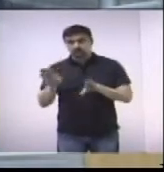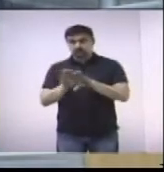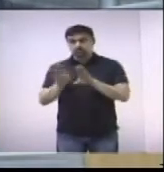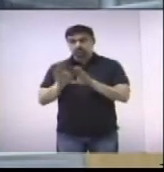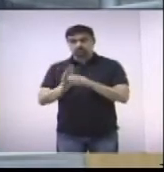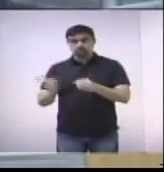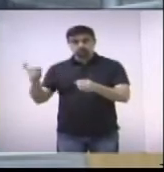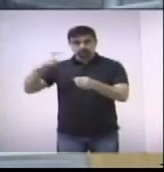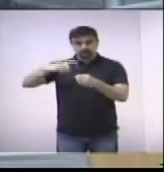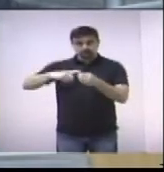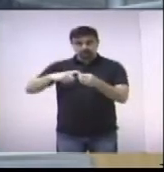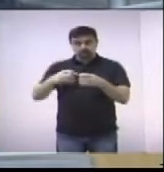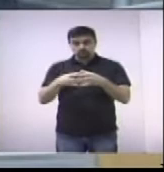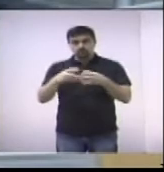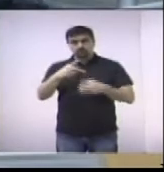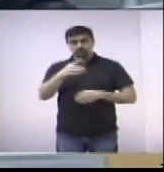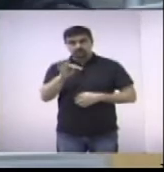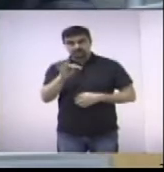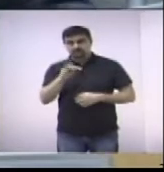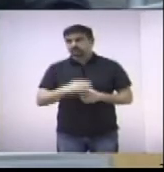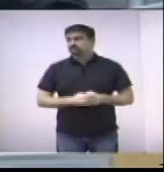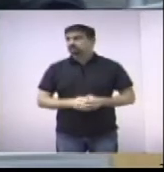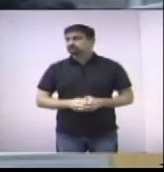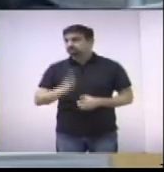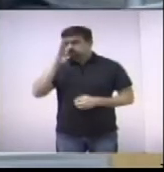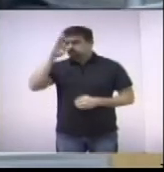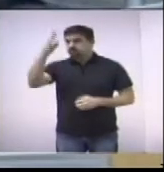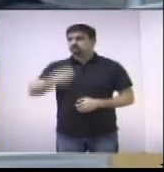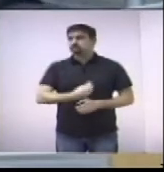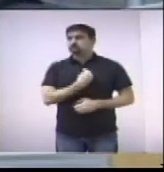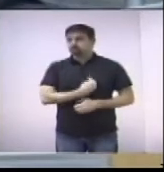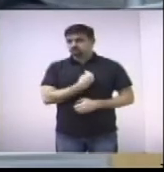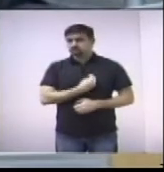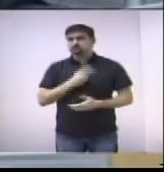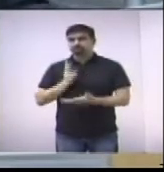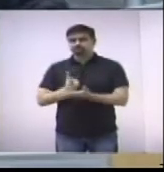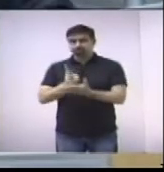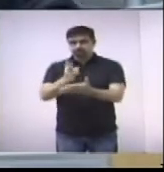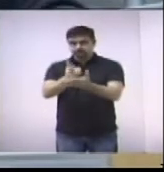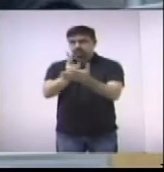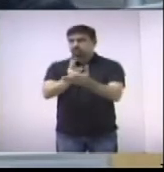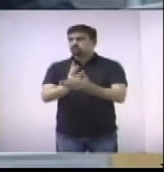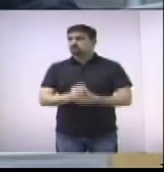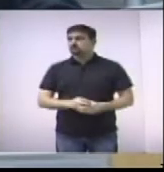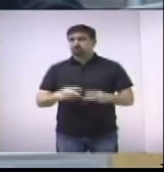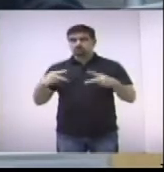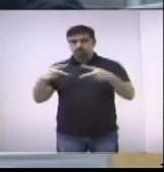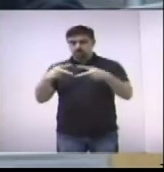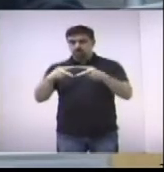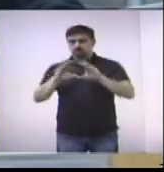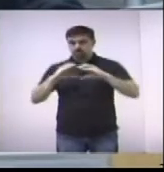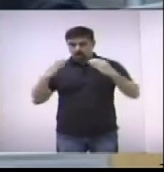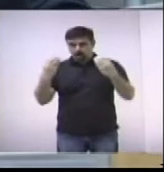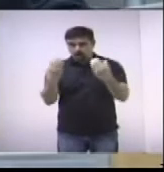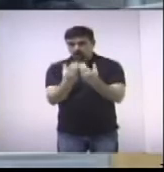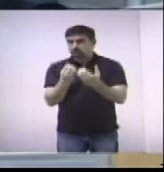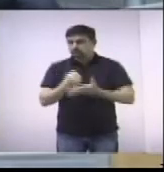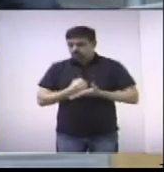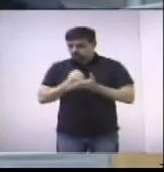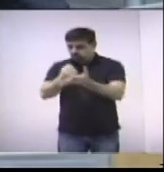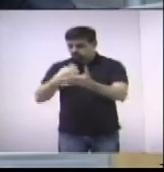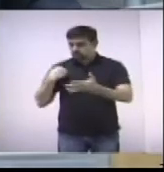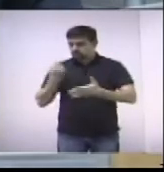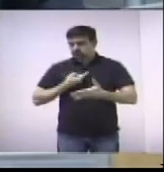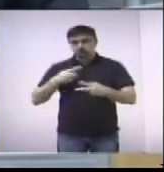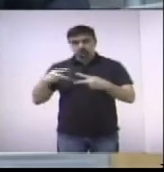militantes, principalmente do Partido dos Trabalhadores, sempre presentes, sempre atuantes e contribuindo para as questões da